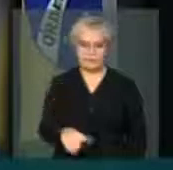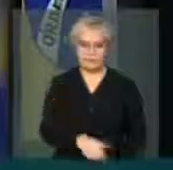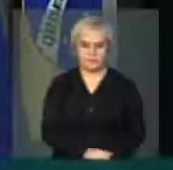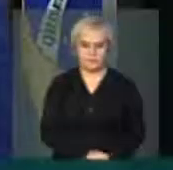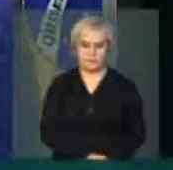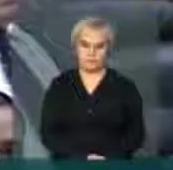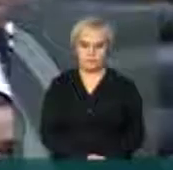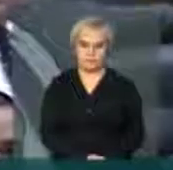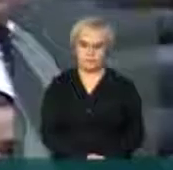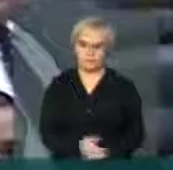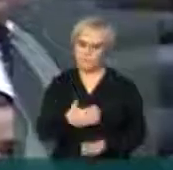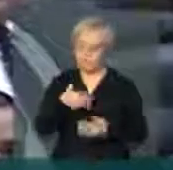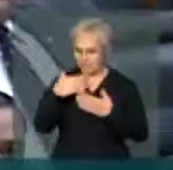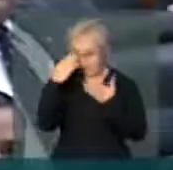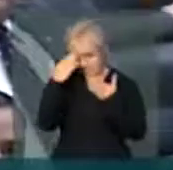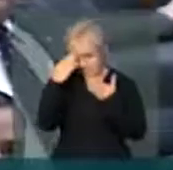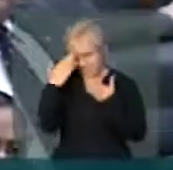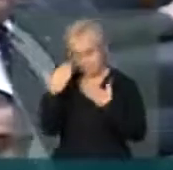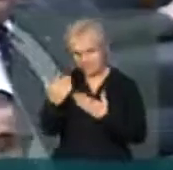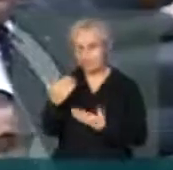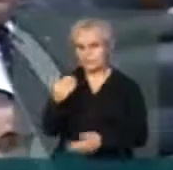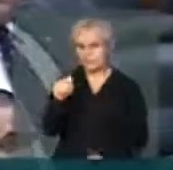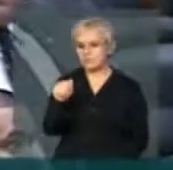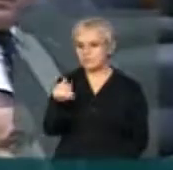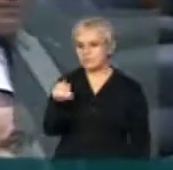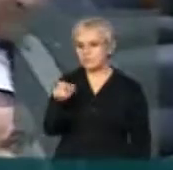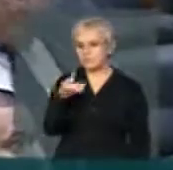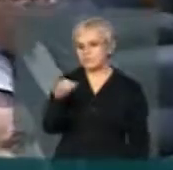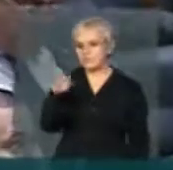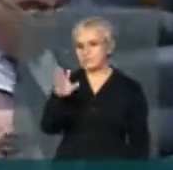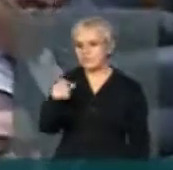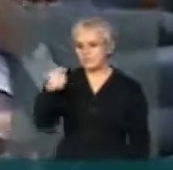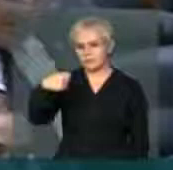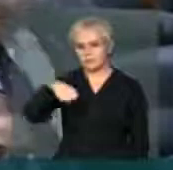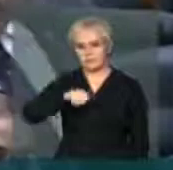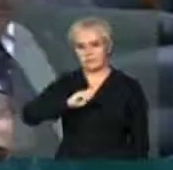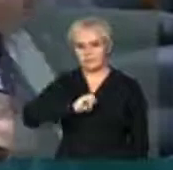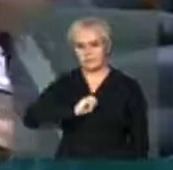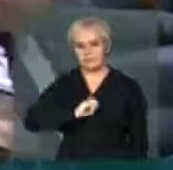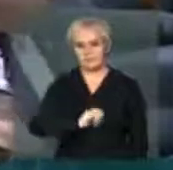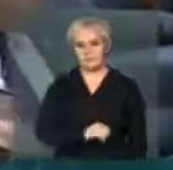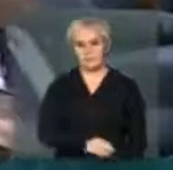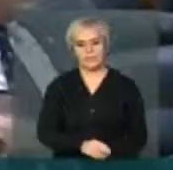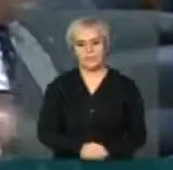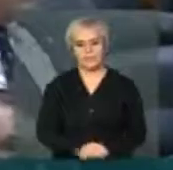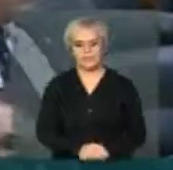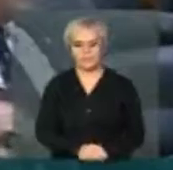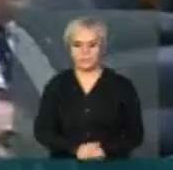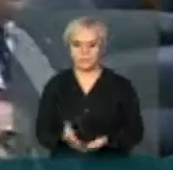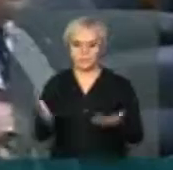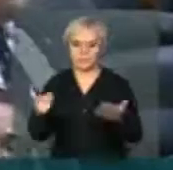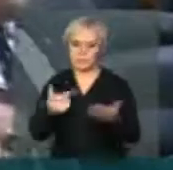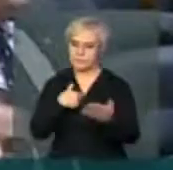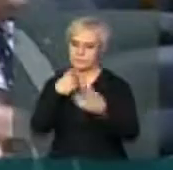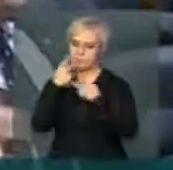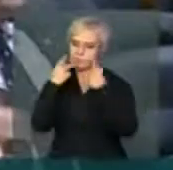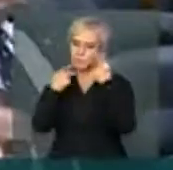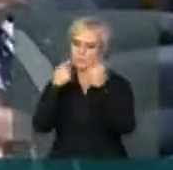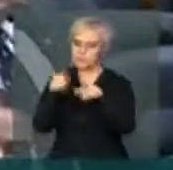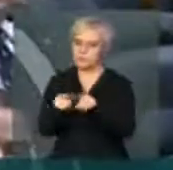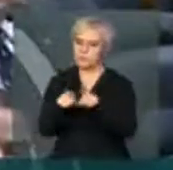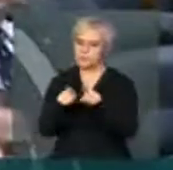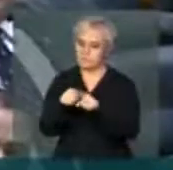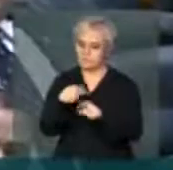à parte concedido pelo deputado Heráclito Fortes. E aqui falo também